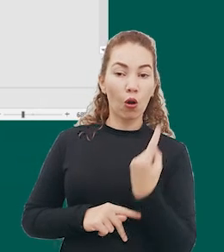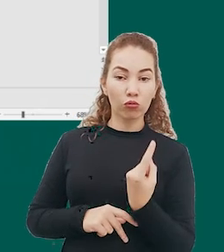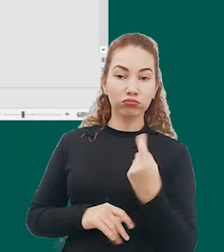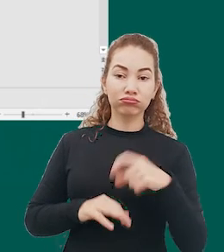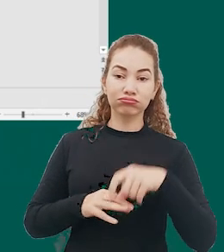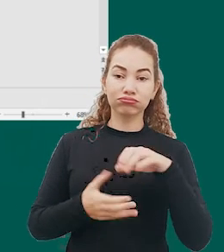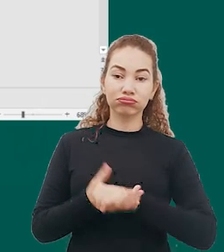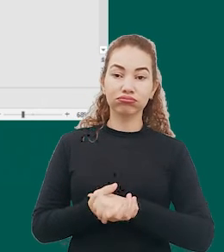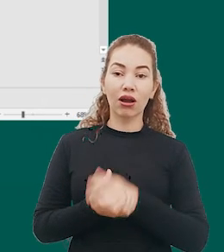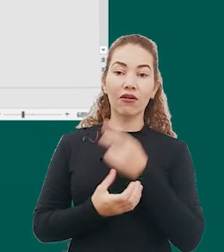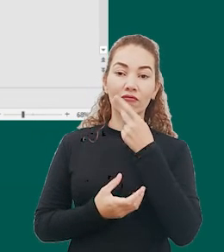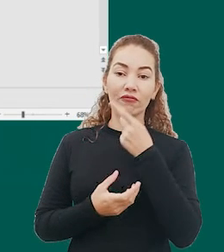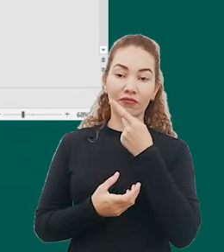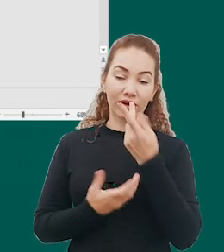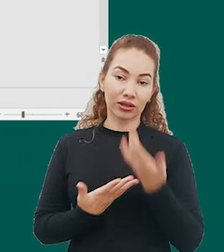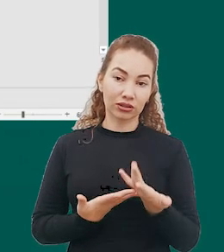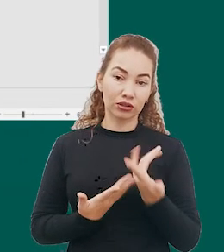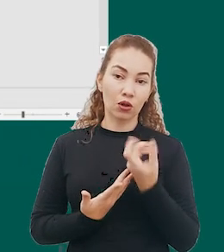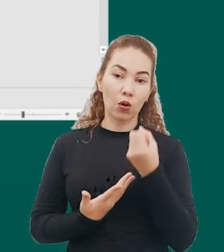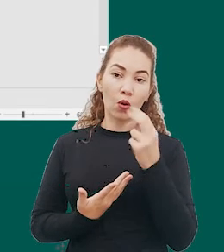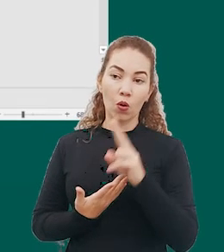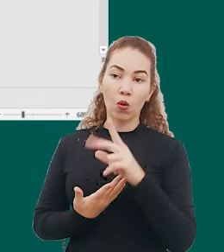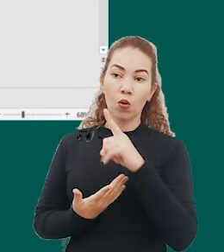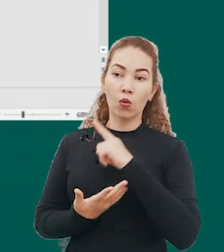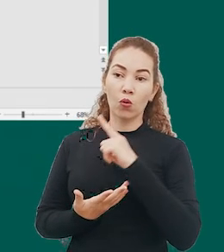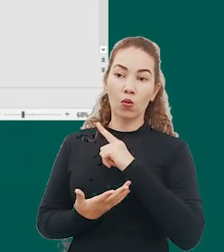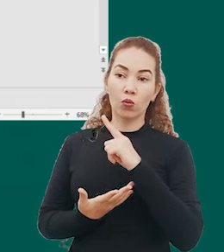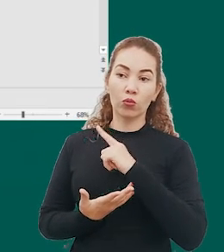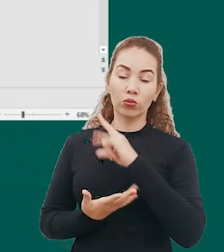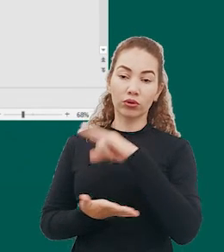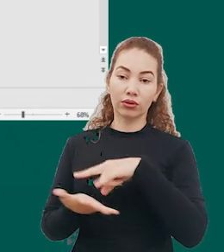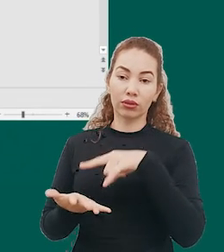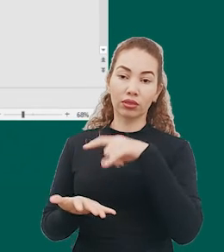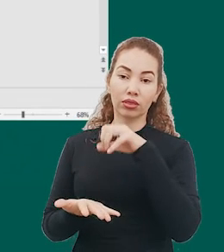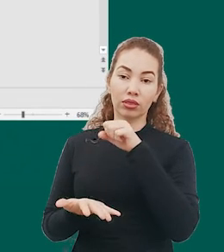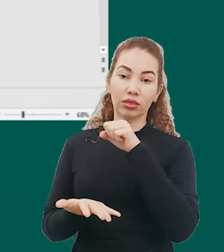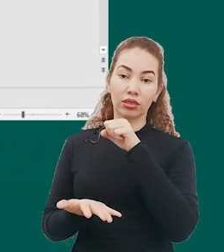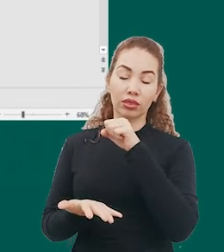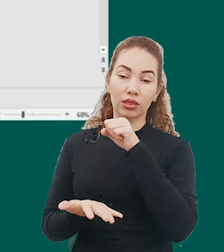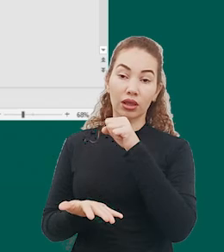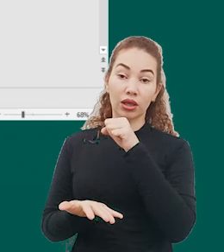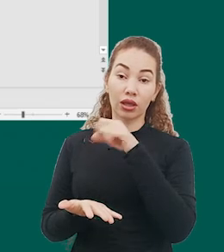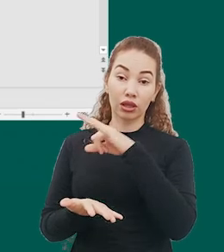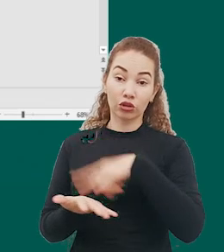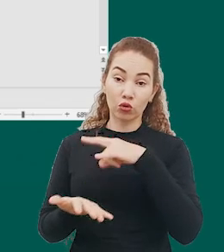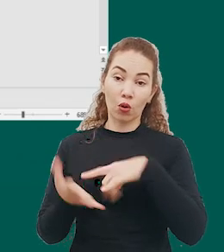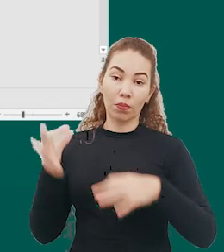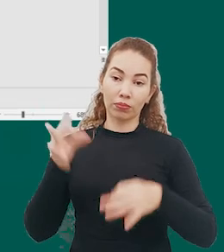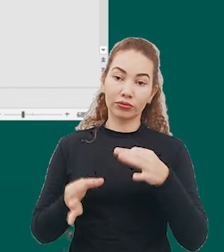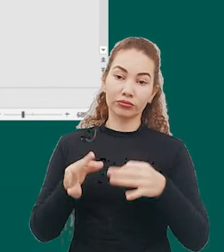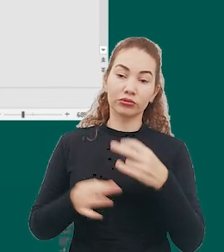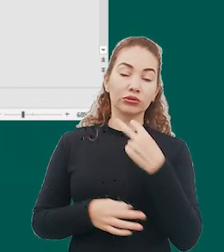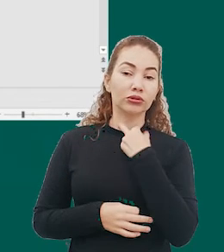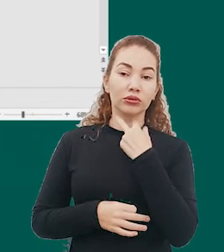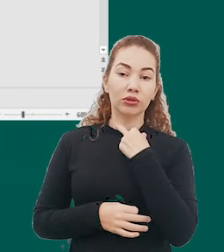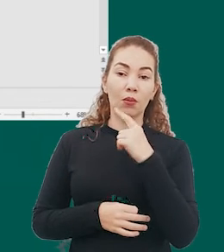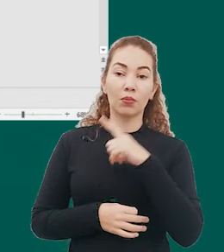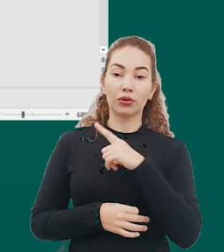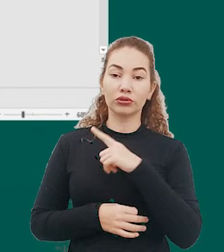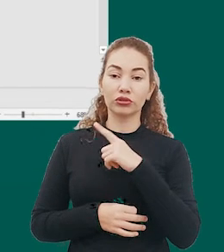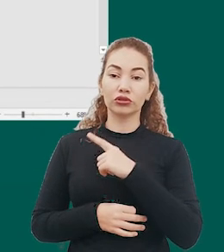cônjuges declara, ou aquele cônjuge que detém a guarda judicial, certo? Não podemos ter os